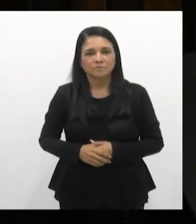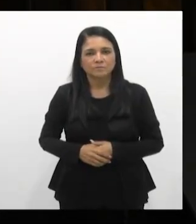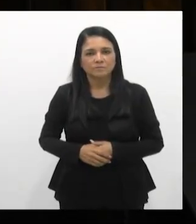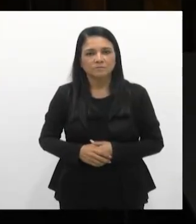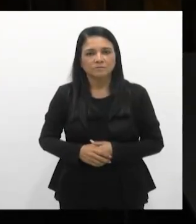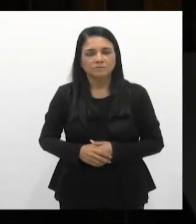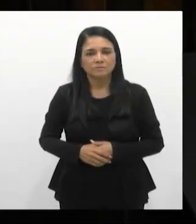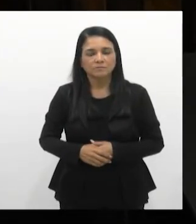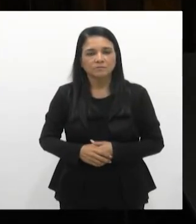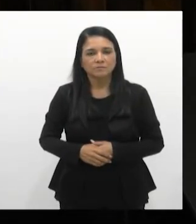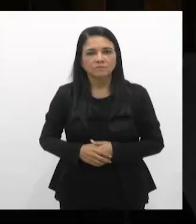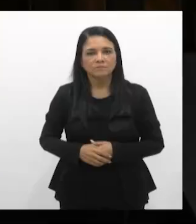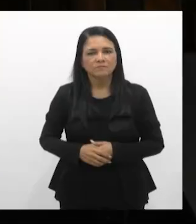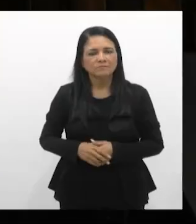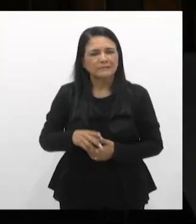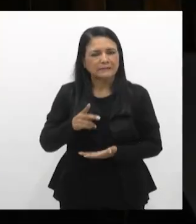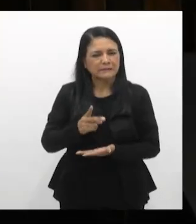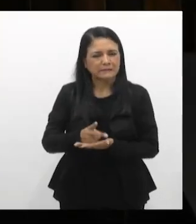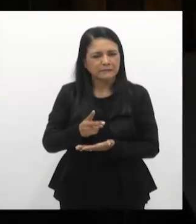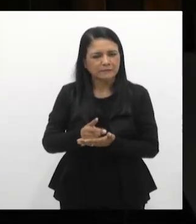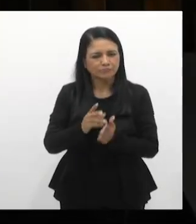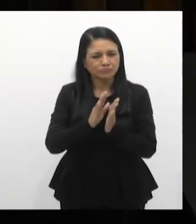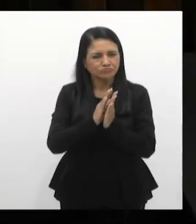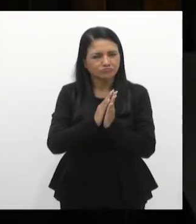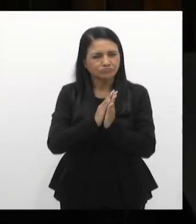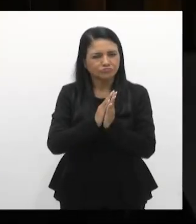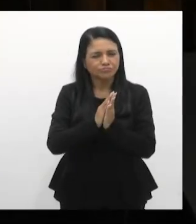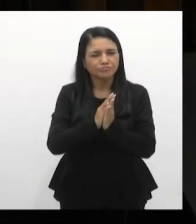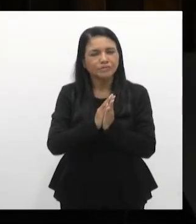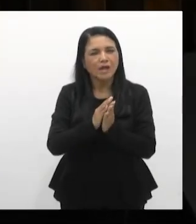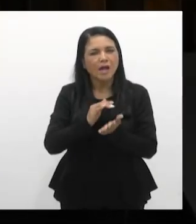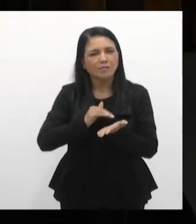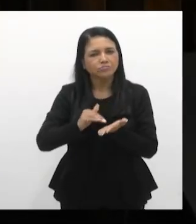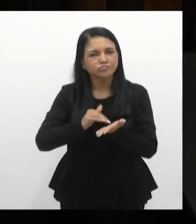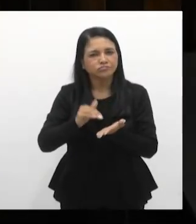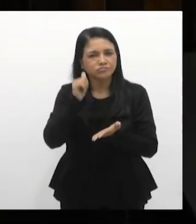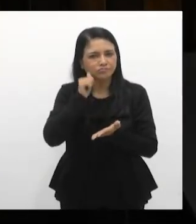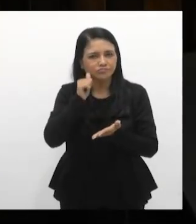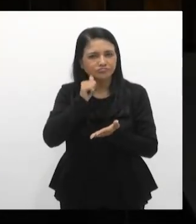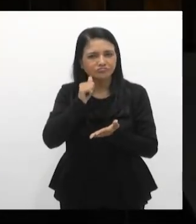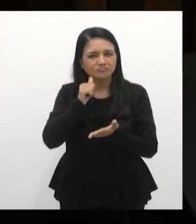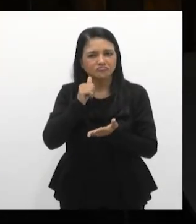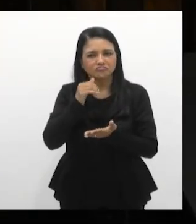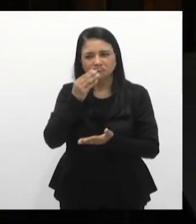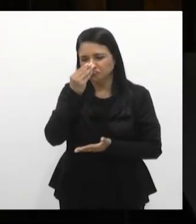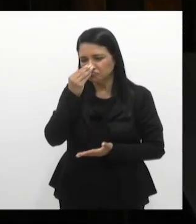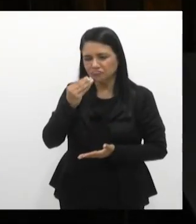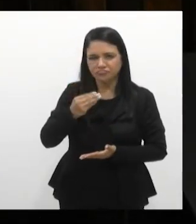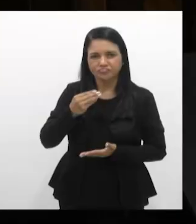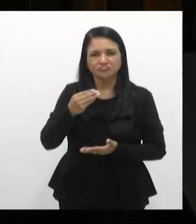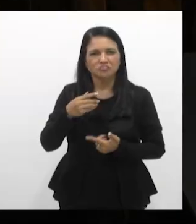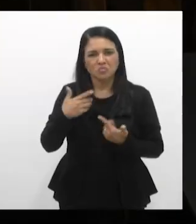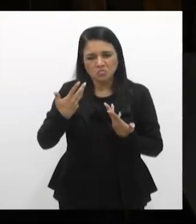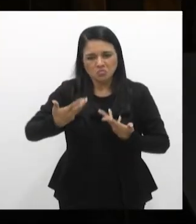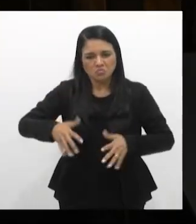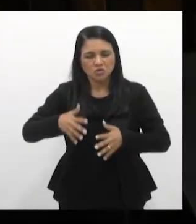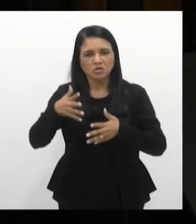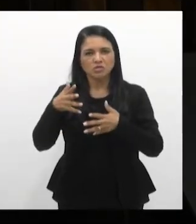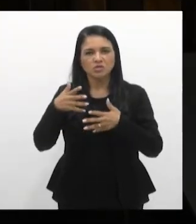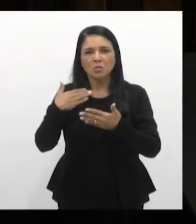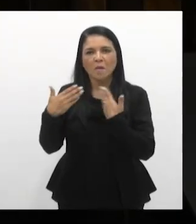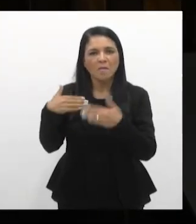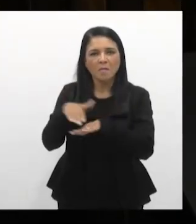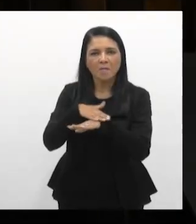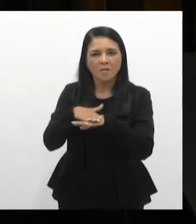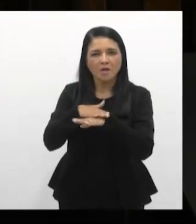e a mesma sempre se recusou em ouvir as correntes, as lideranças, né, políticas